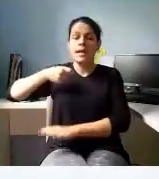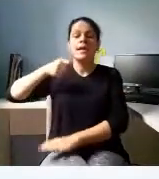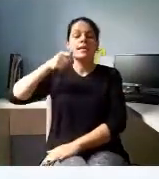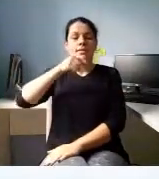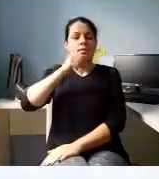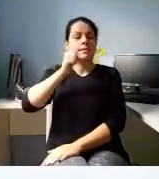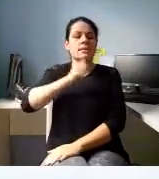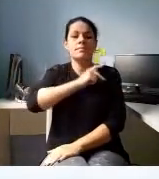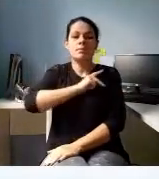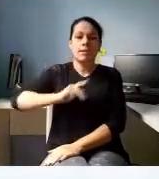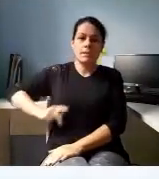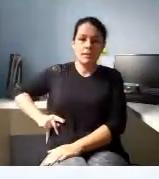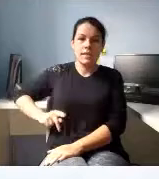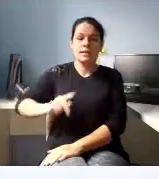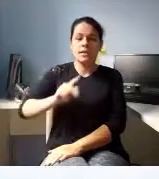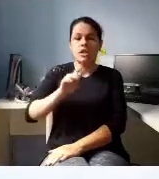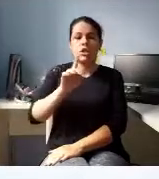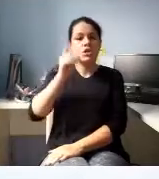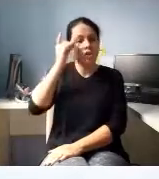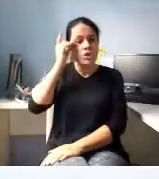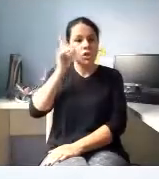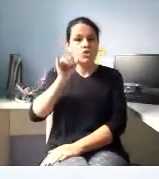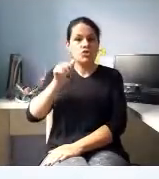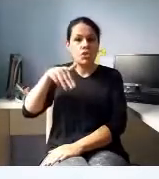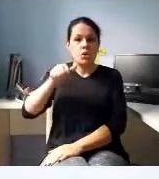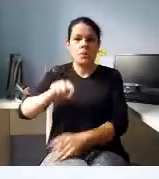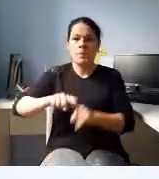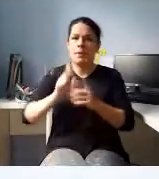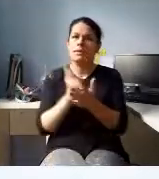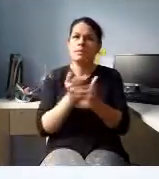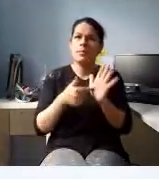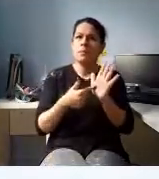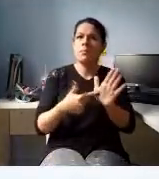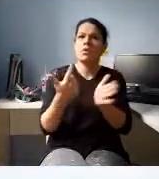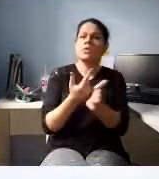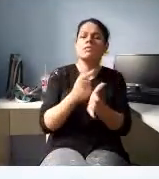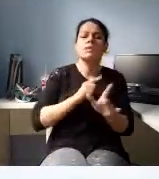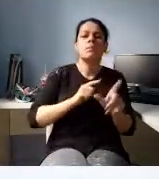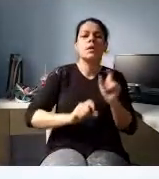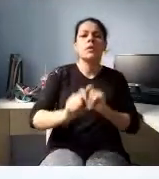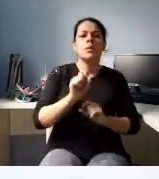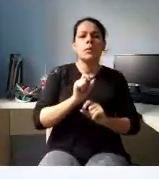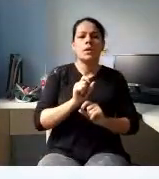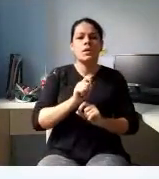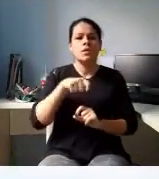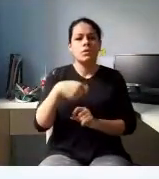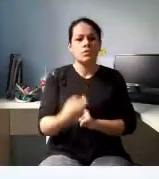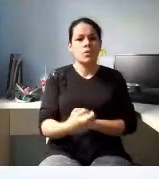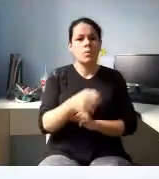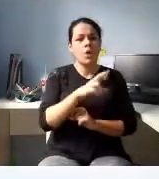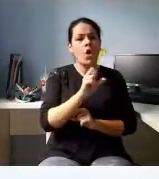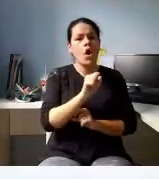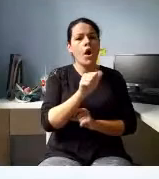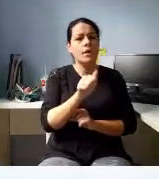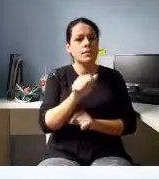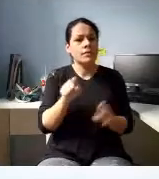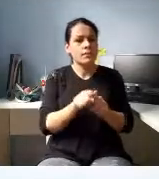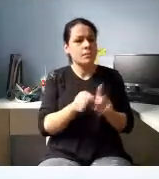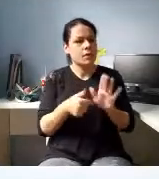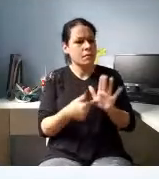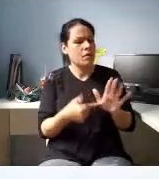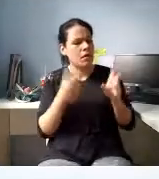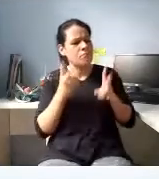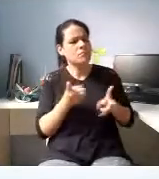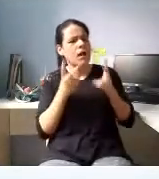Michel Temer, mas ele deixa assim, um lastro bem grande para o Baleia Rossi. E a gente percebe que isso